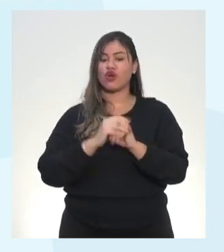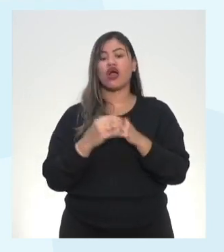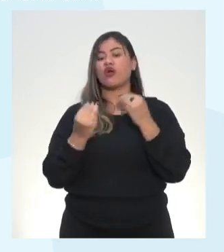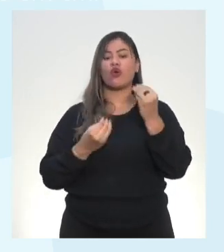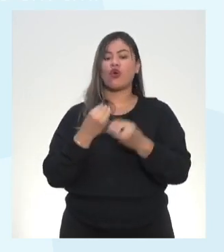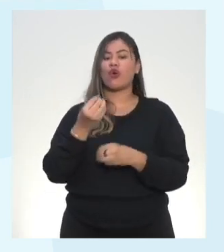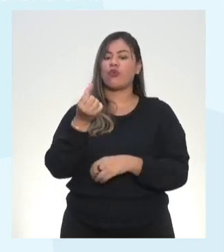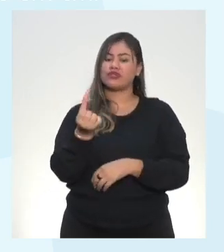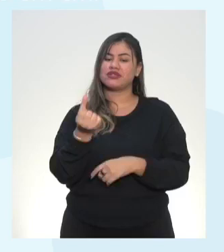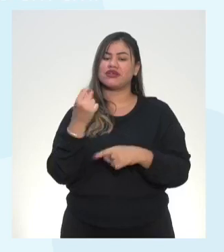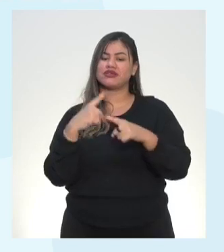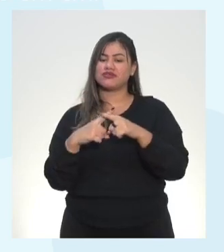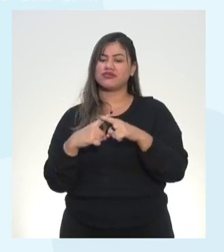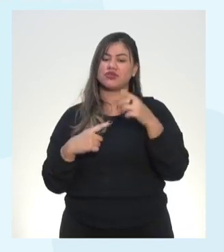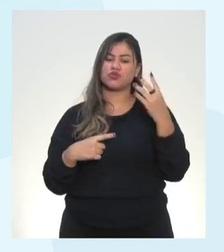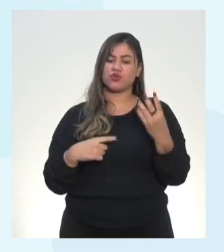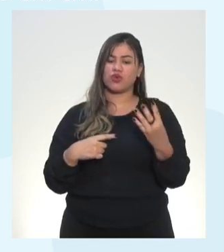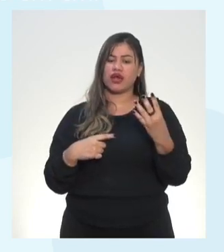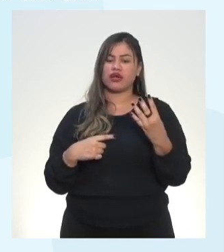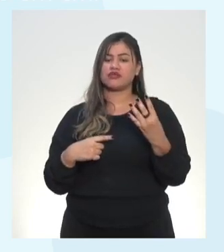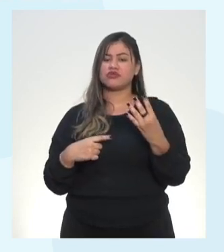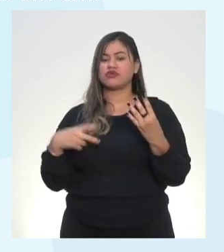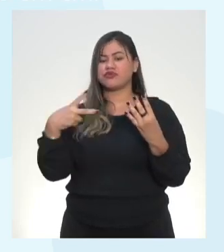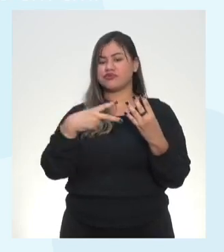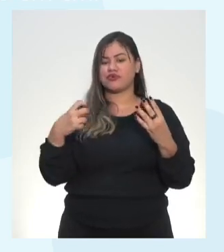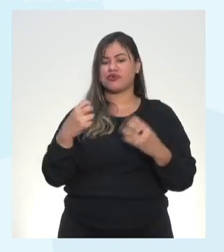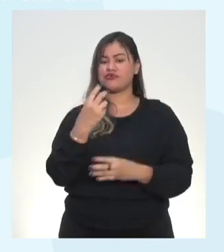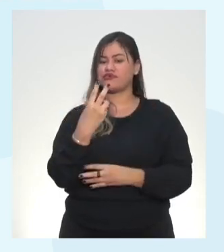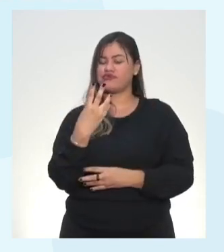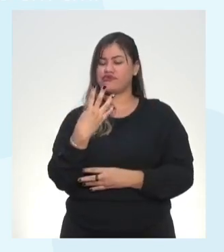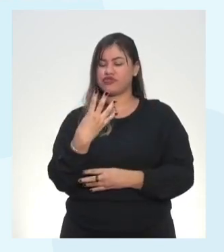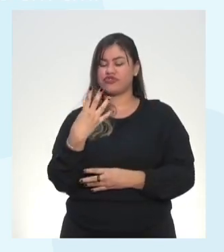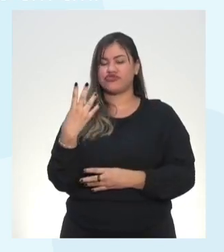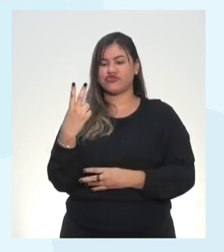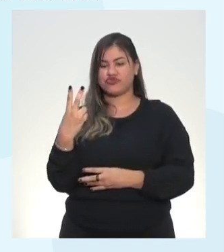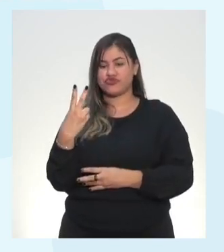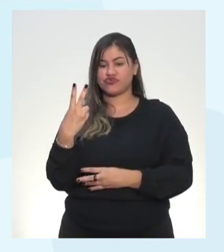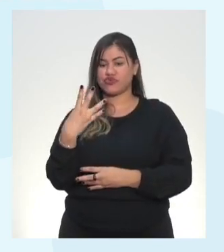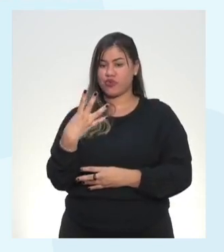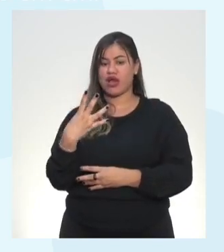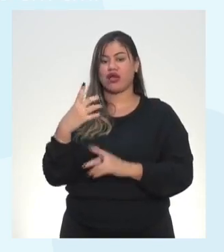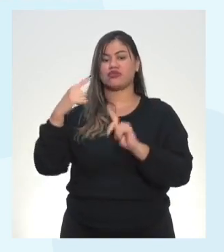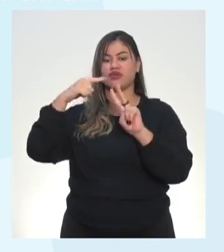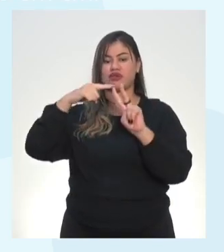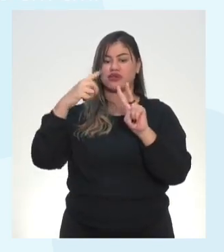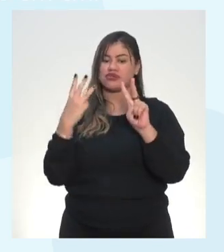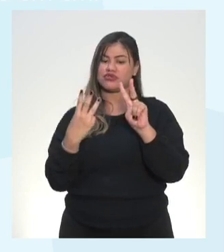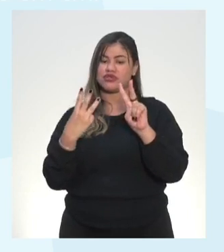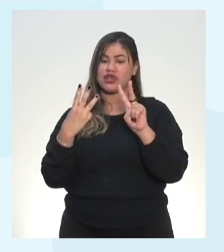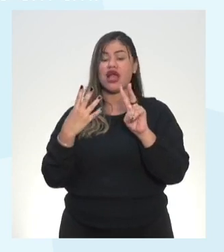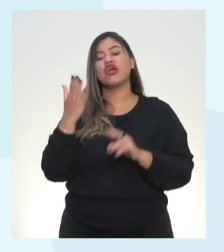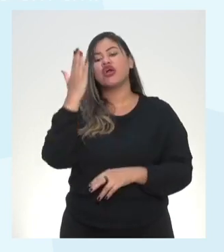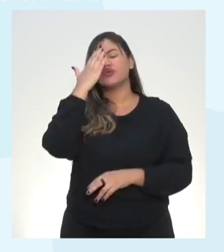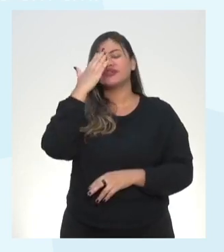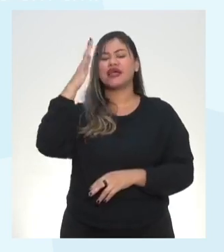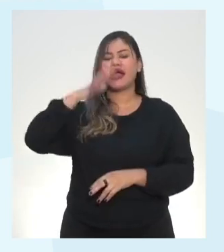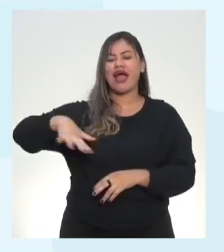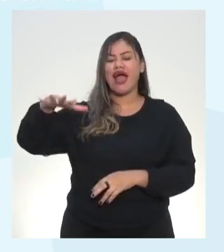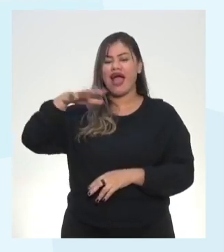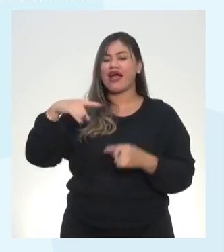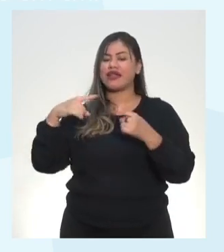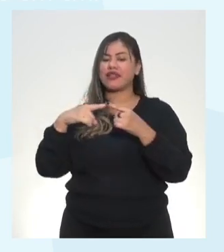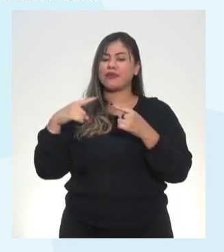fecha parênteses. Poxa, esse aqui está fácil, dá para resolver de várias formas. Uma delas é cortar a potência